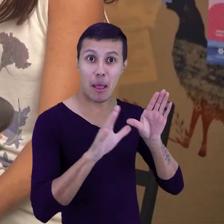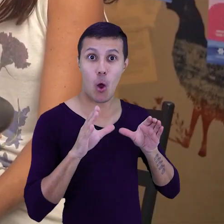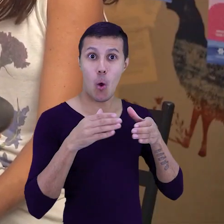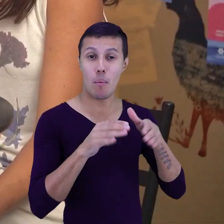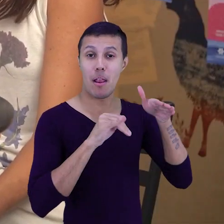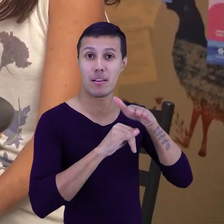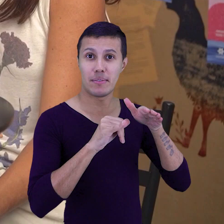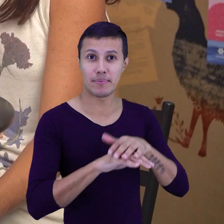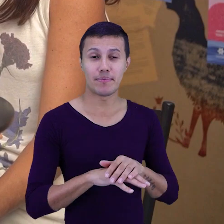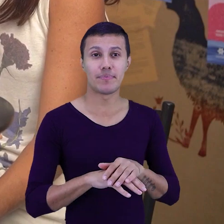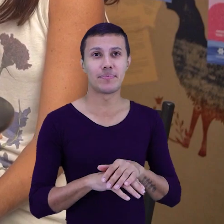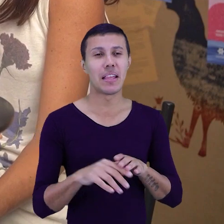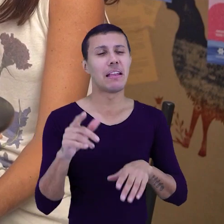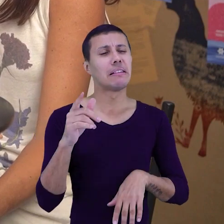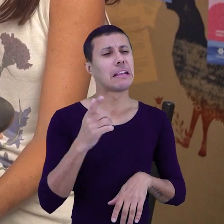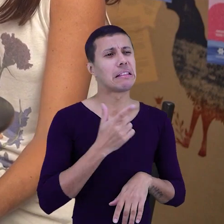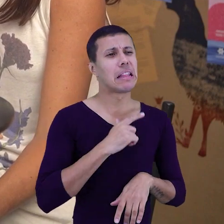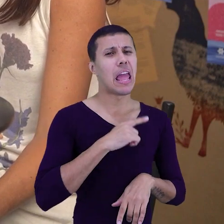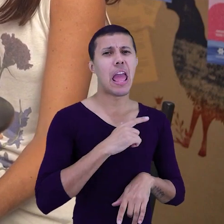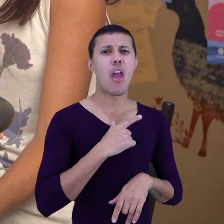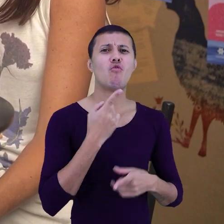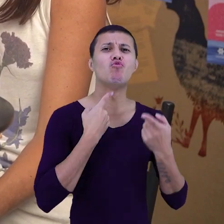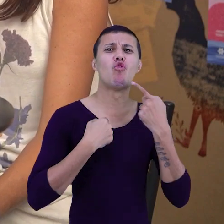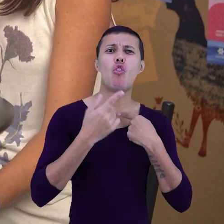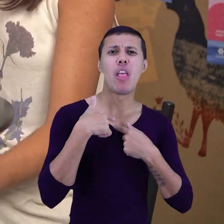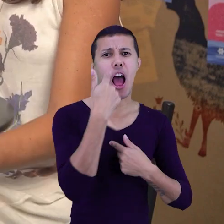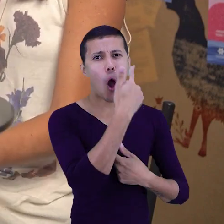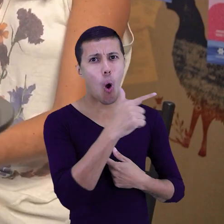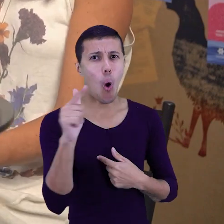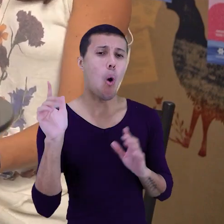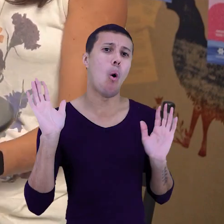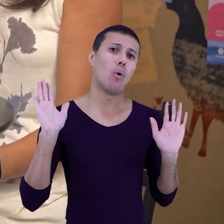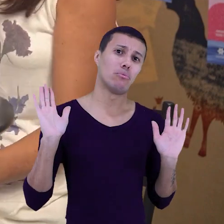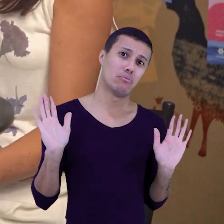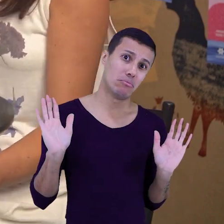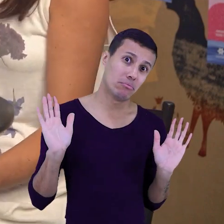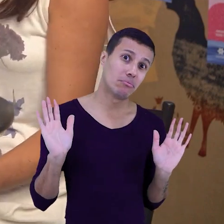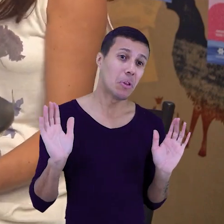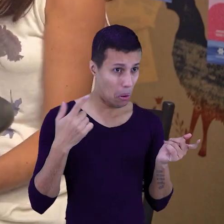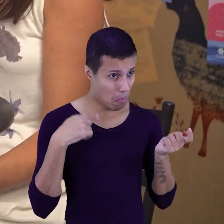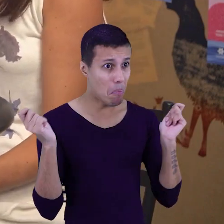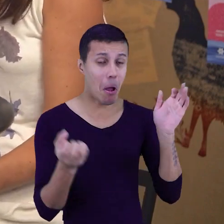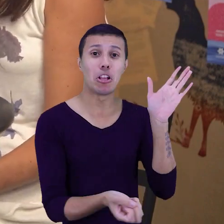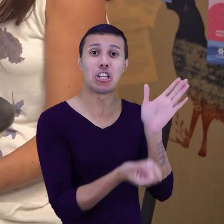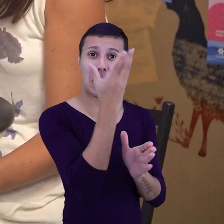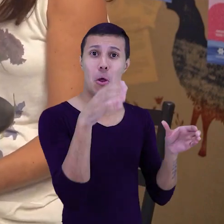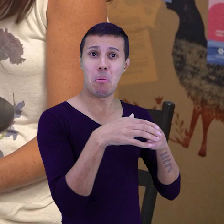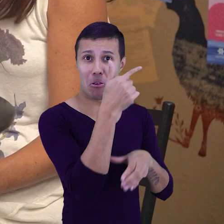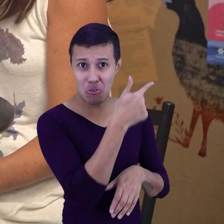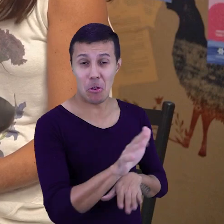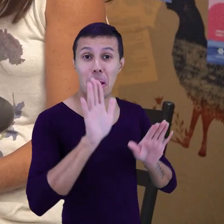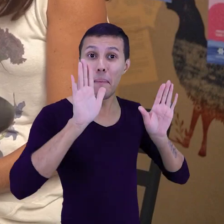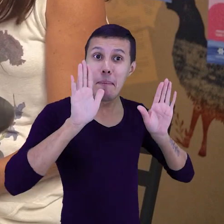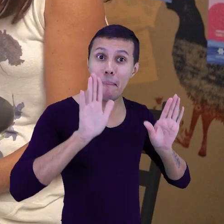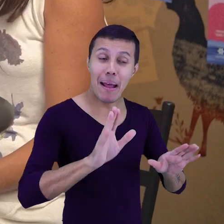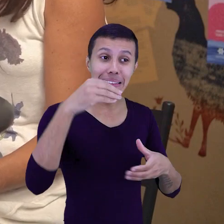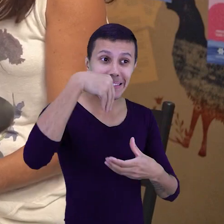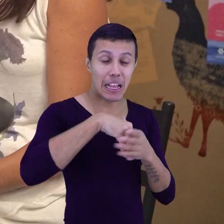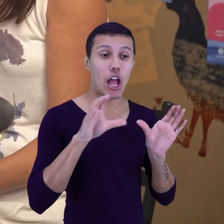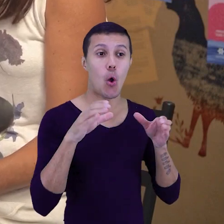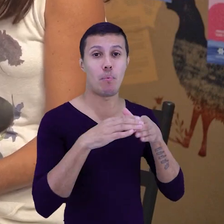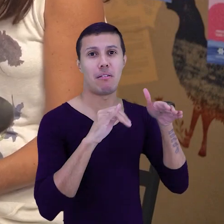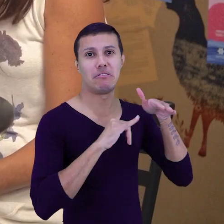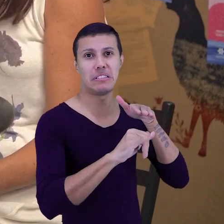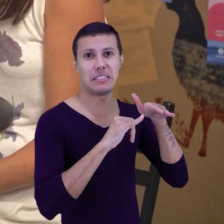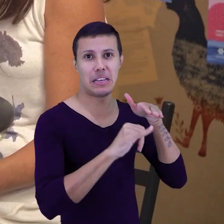o foco da comunidade startup. Se você tem outras vontades ali, você pode criar outra comunidade, mas